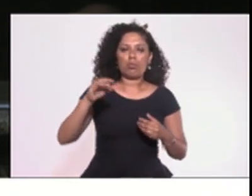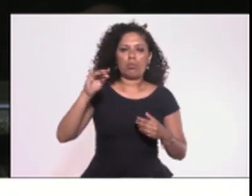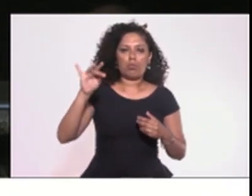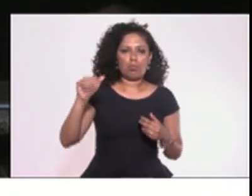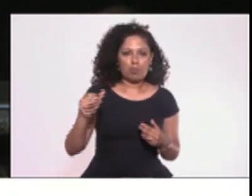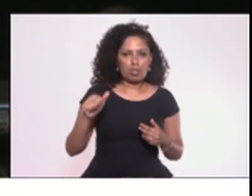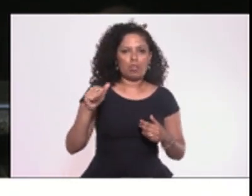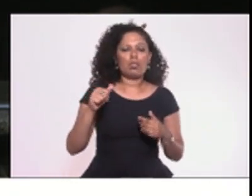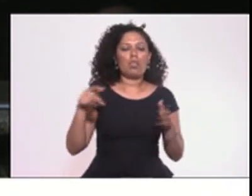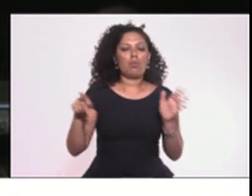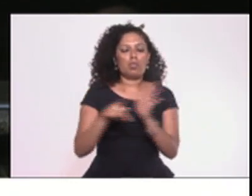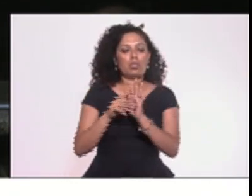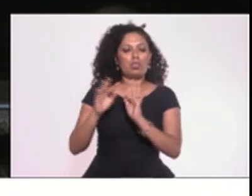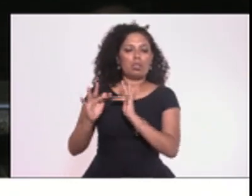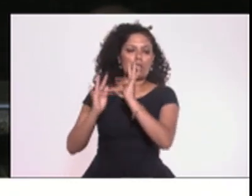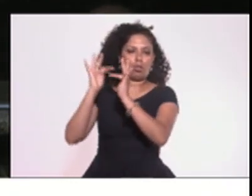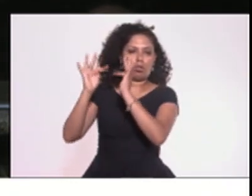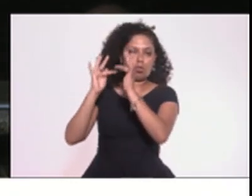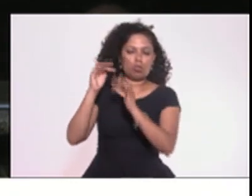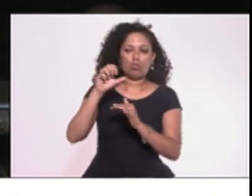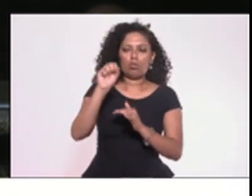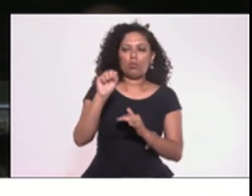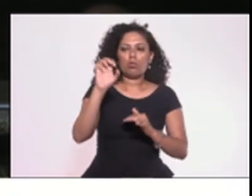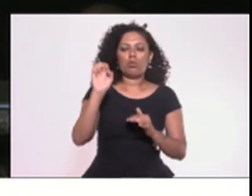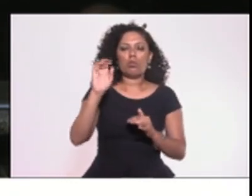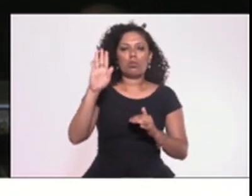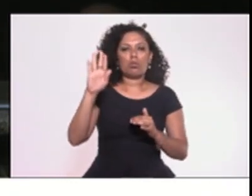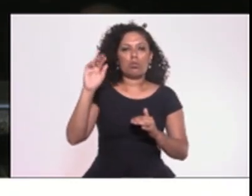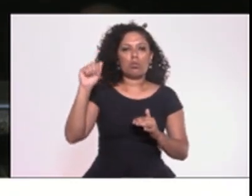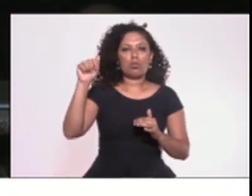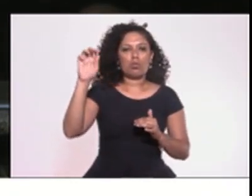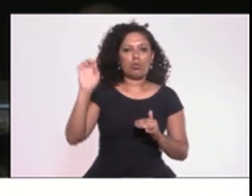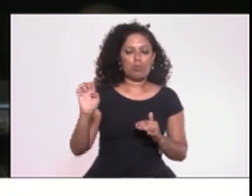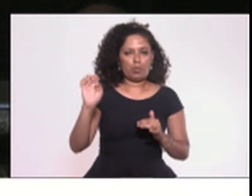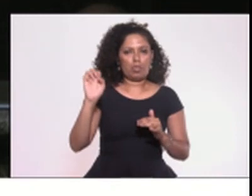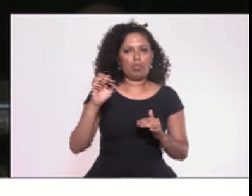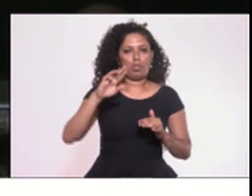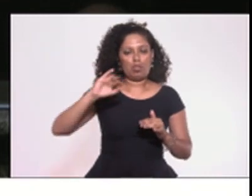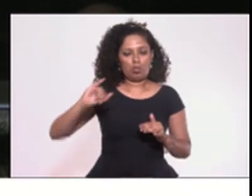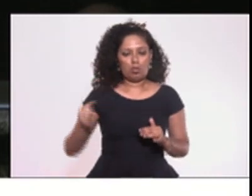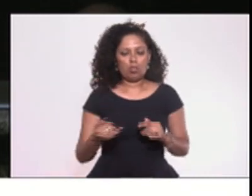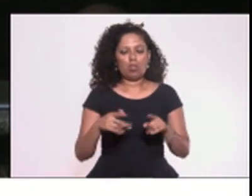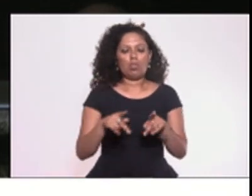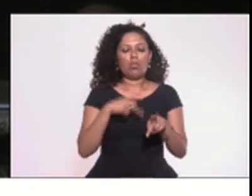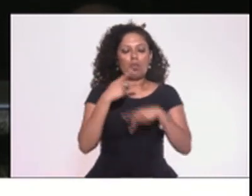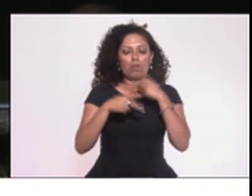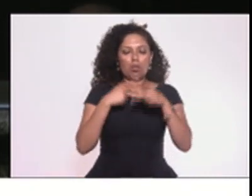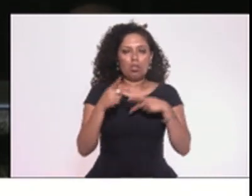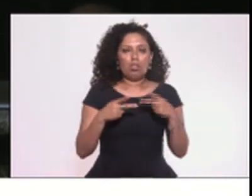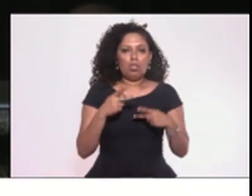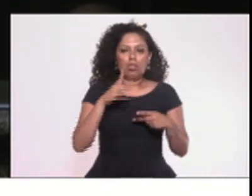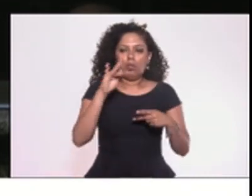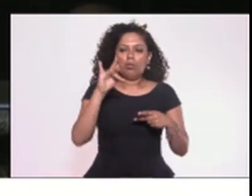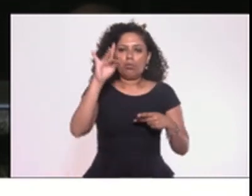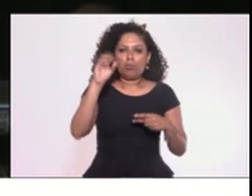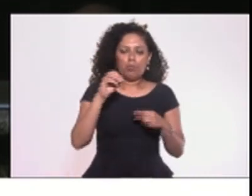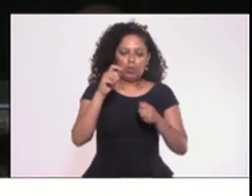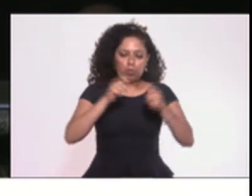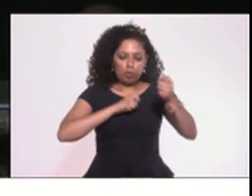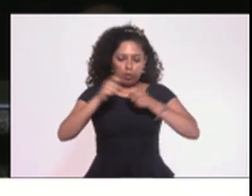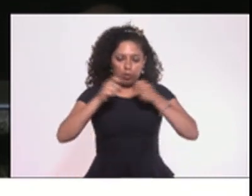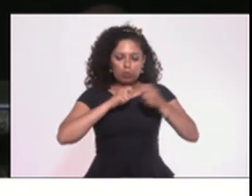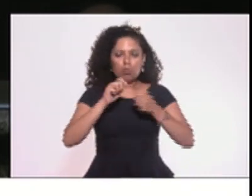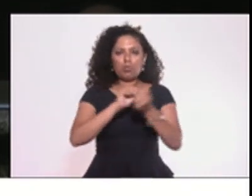de Base Tecnológica do Sebrae RJ, para falar sobre a bioeconomia e biostartups, uma parceria de sucesso para o